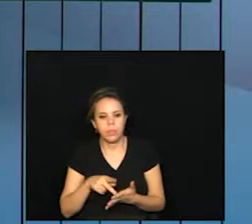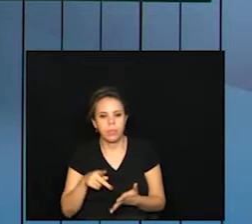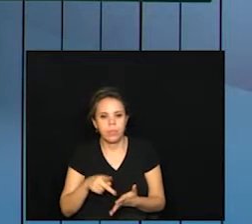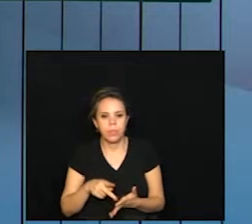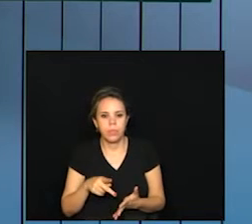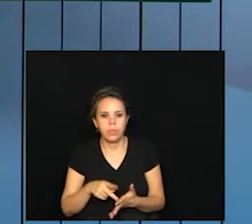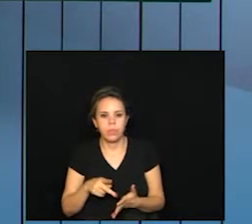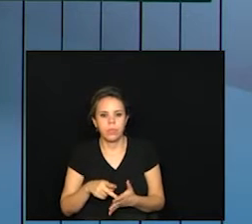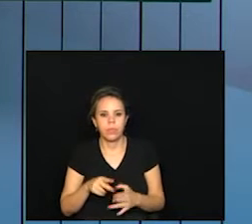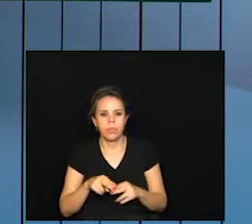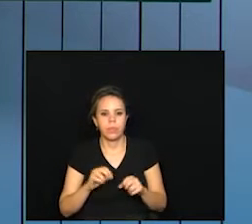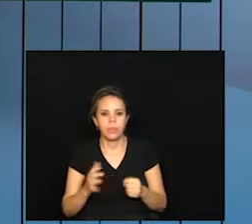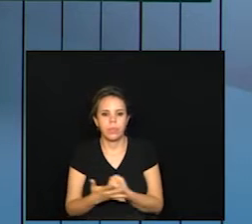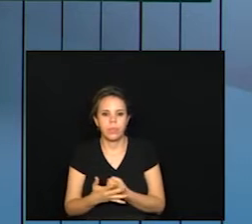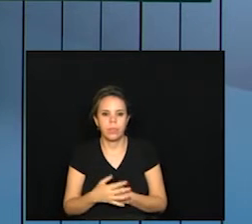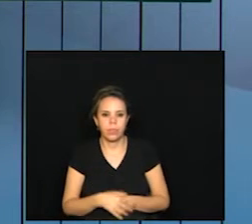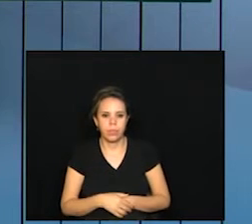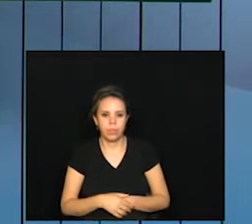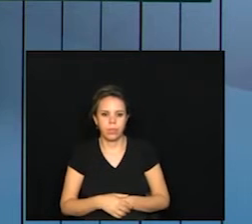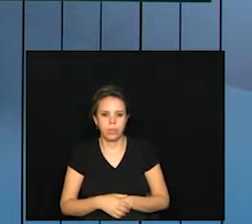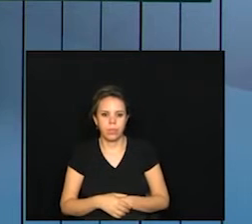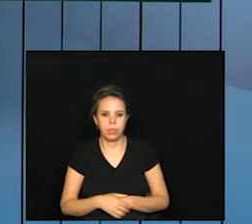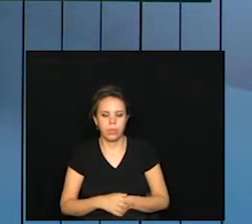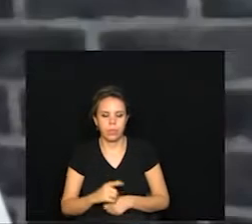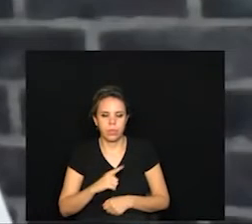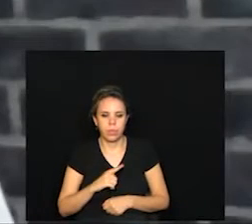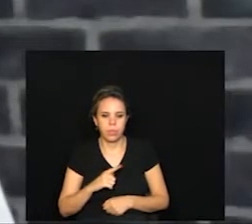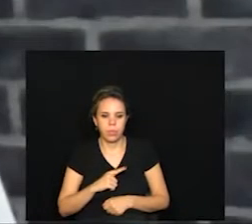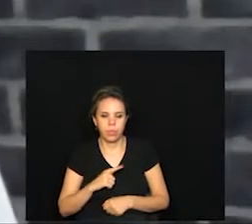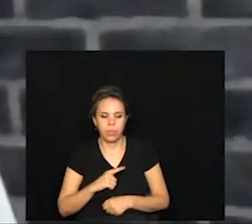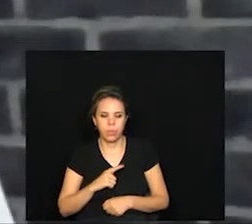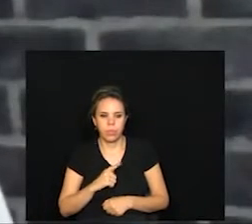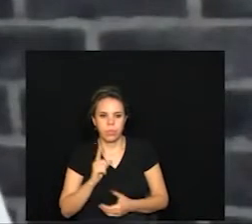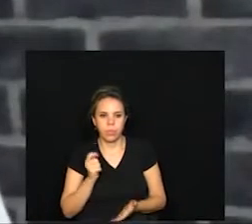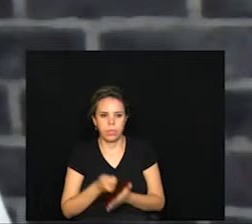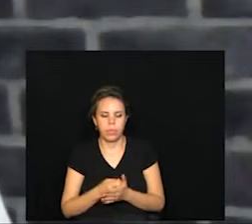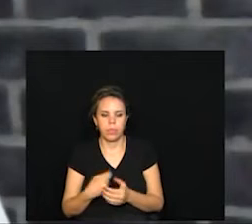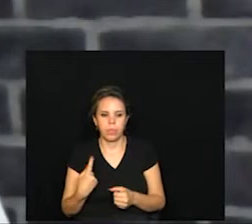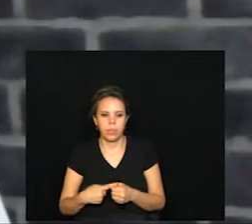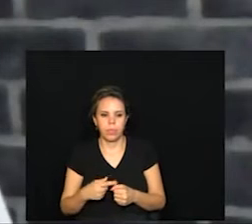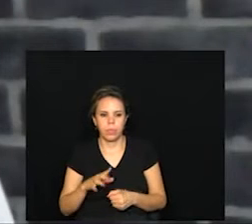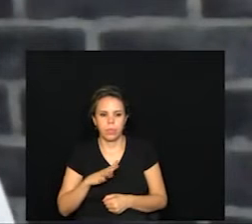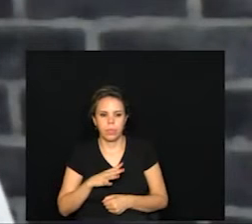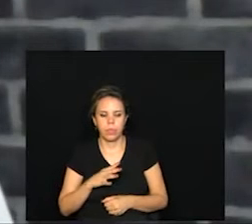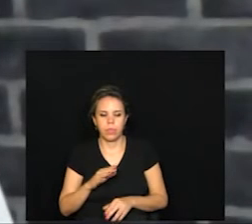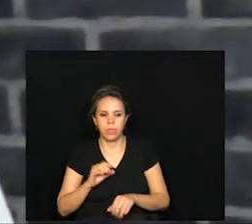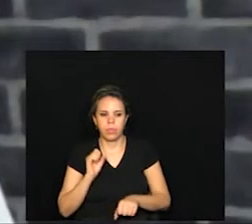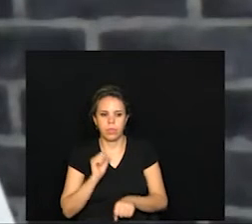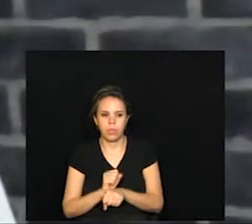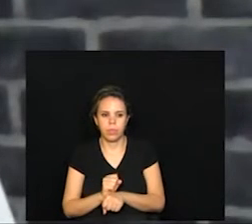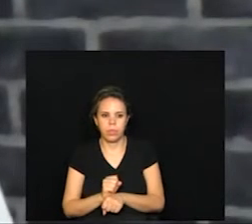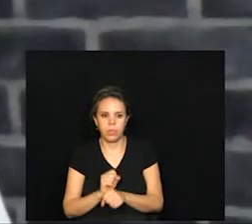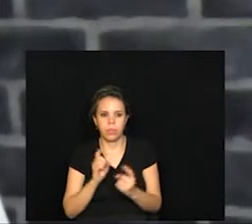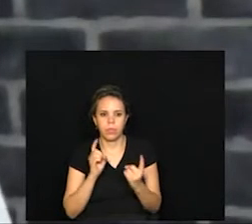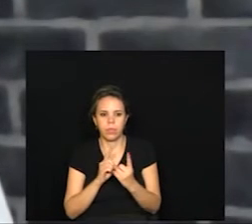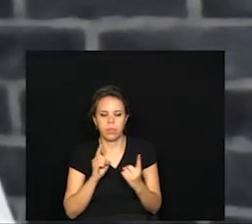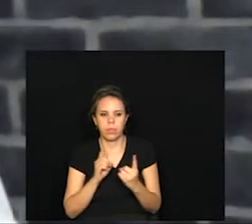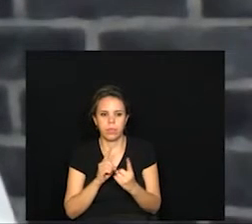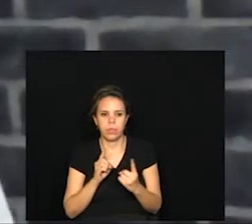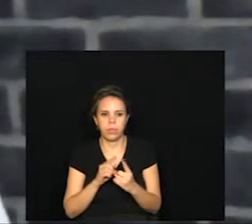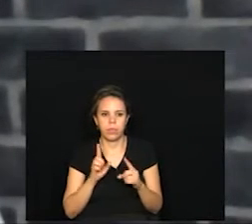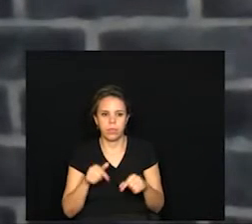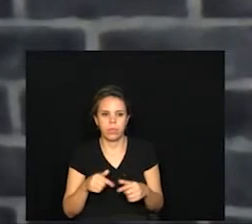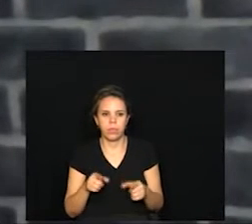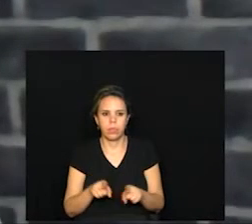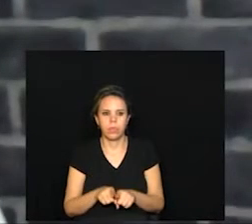Exatamente. Em virtude da pandemia, nós tivemos uma determinação do município para suspender, né, o atendimento, e com isso a